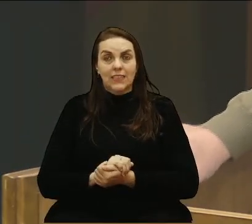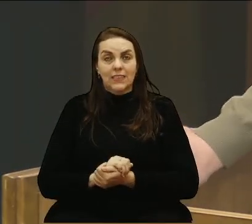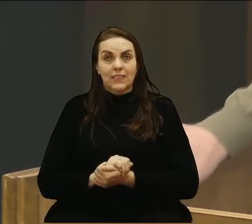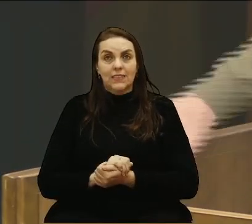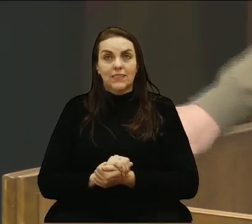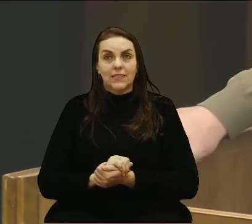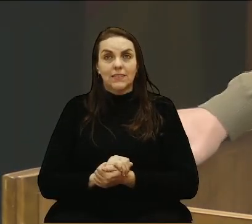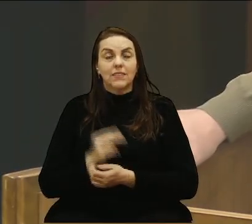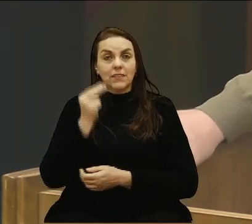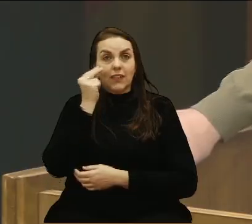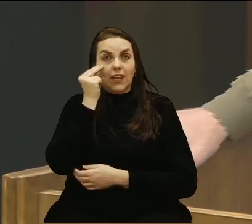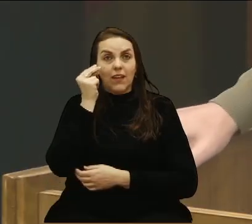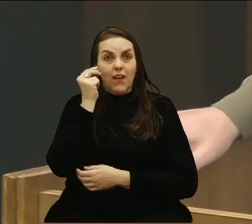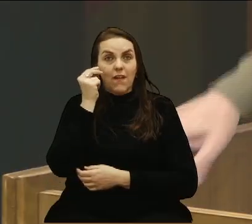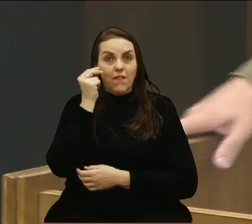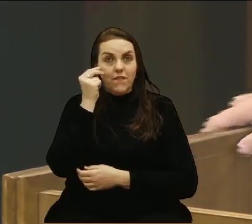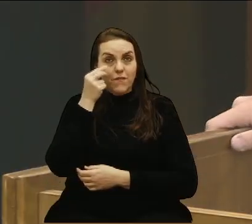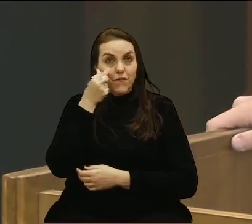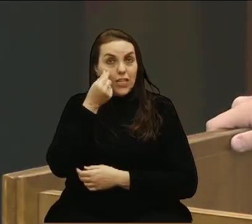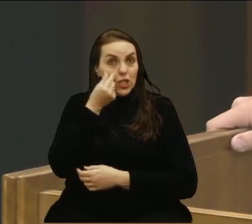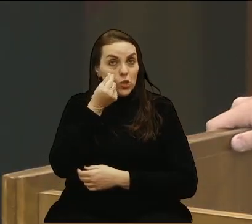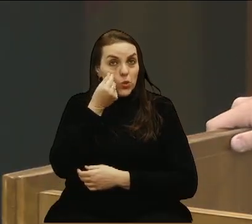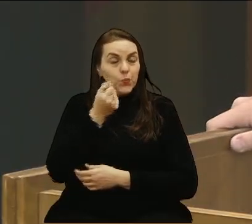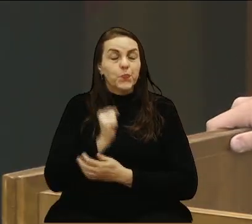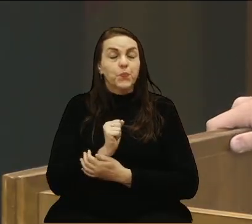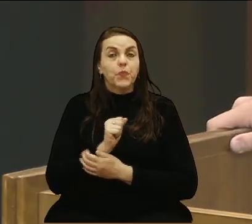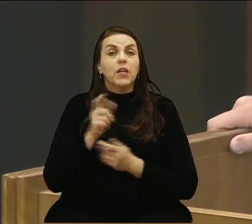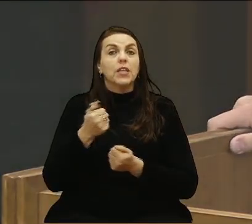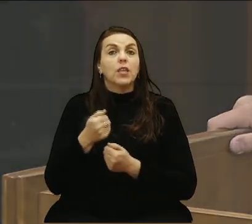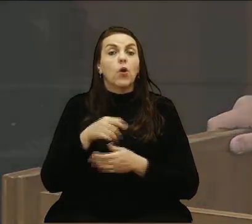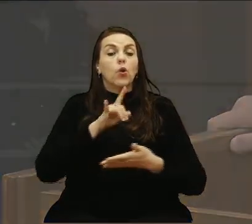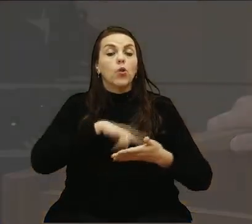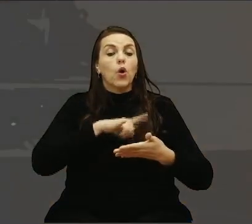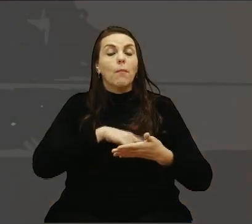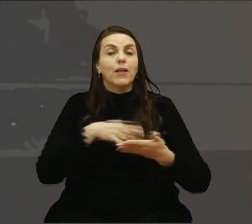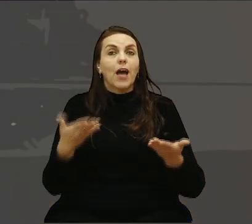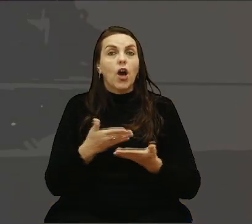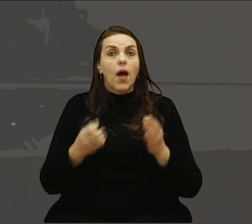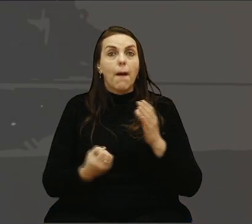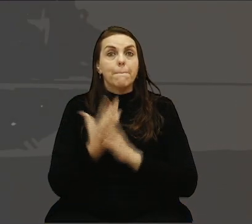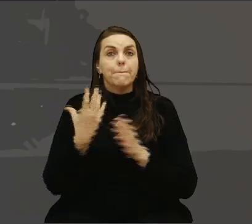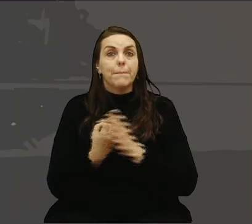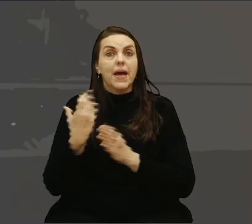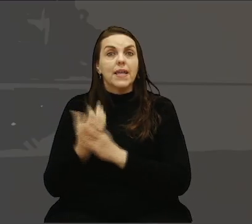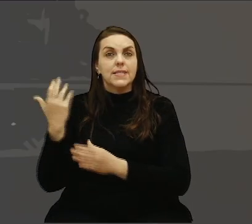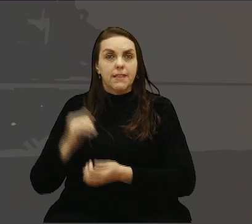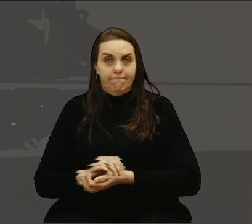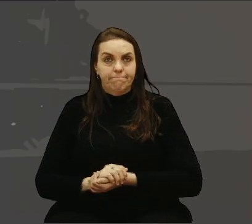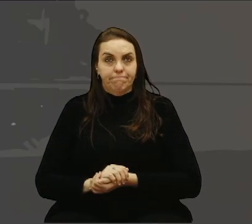Friso. E os documentos da ditadura militar começaram a aparecer. E um deles,